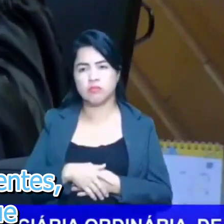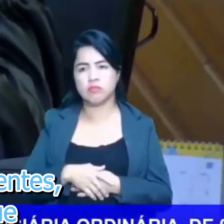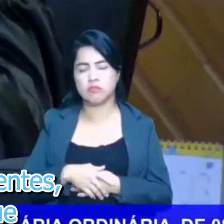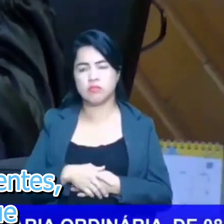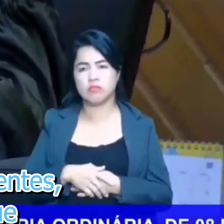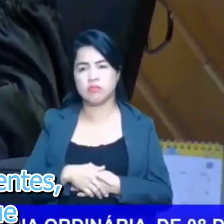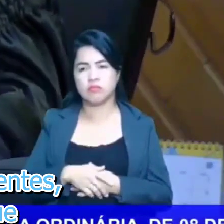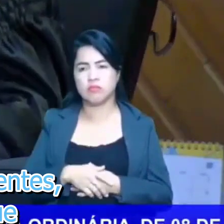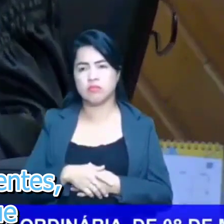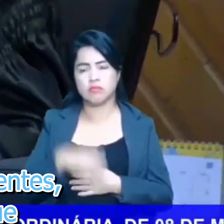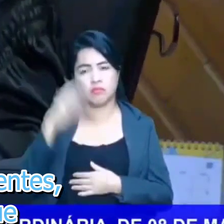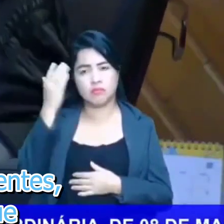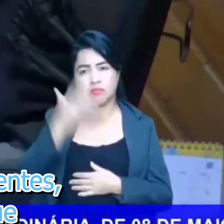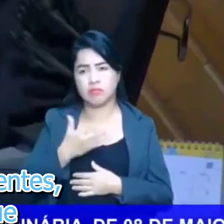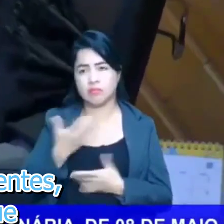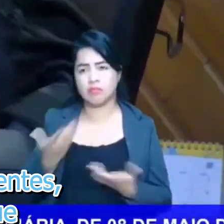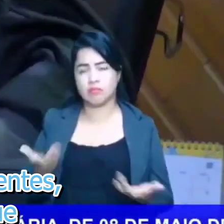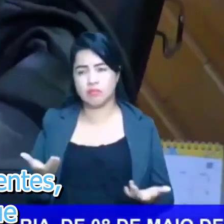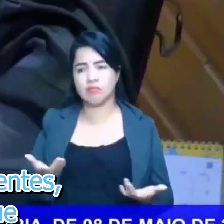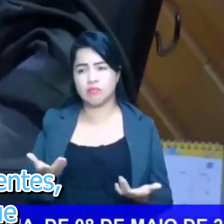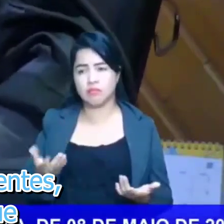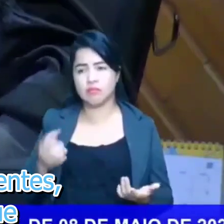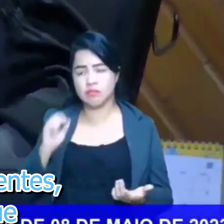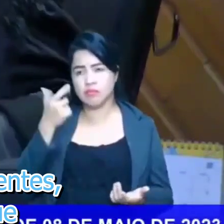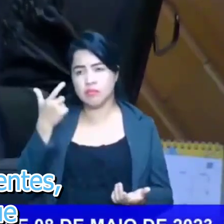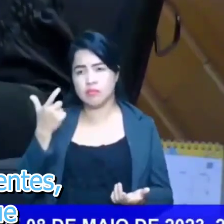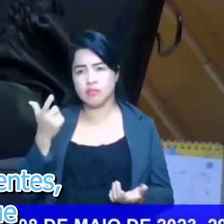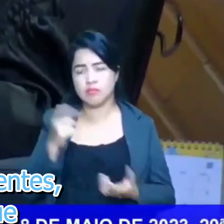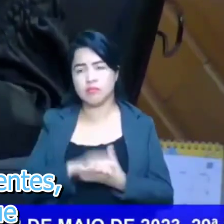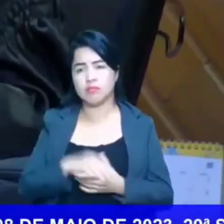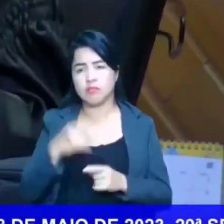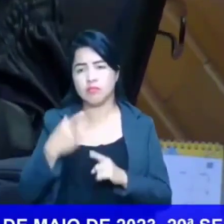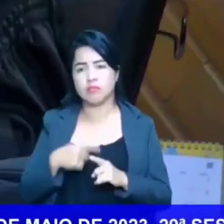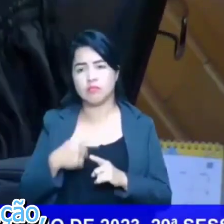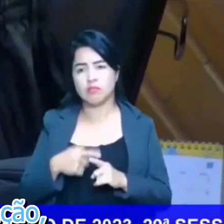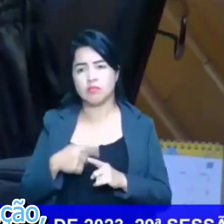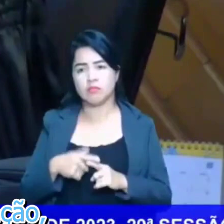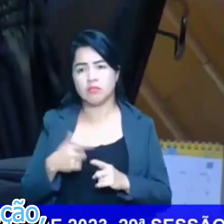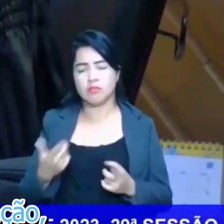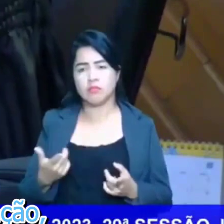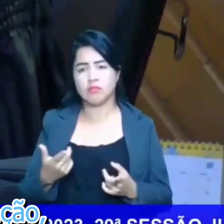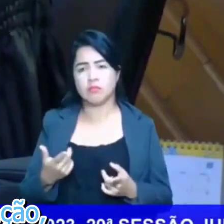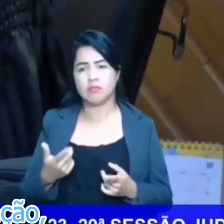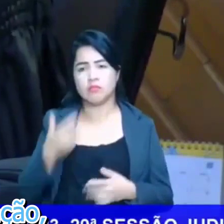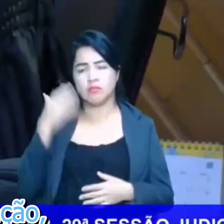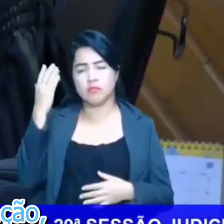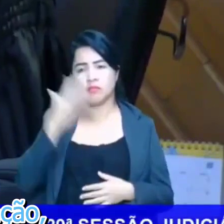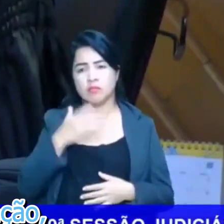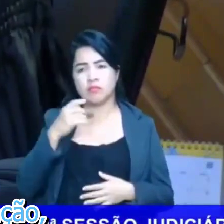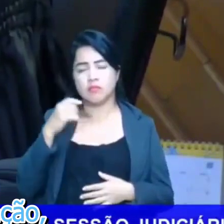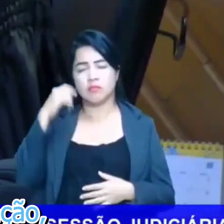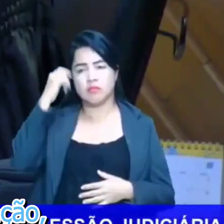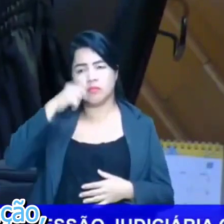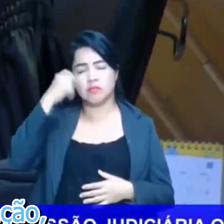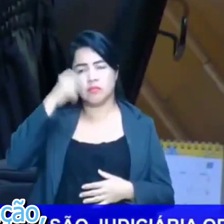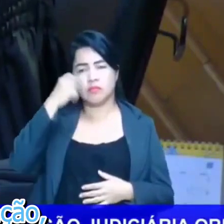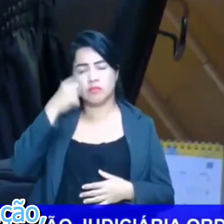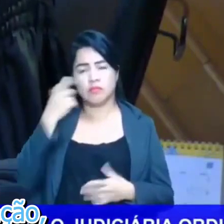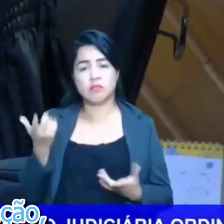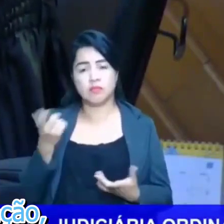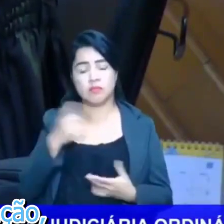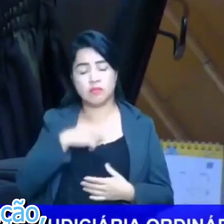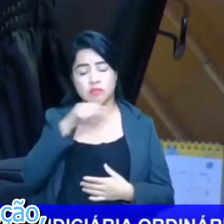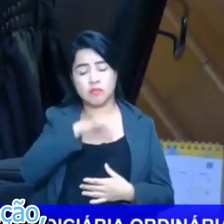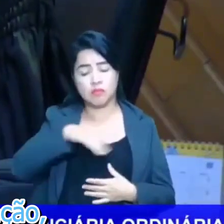A prova é muito robusta, porque nós temos uma prova audiovisual, né,